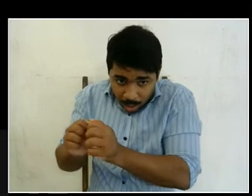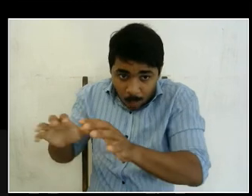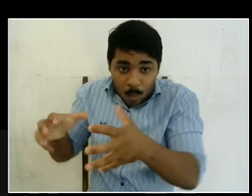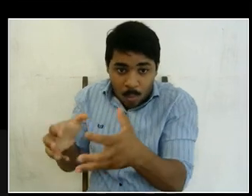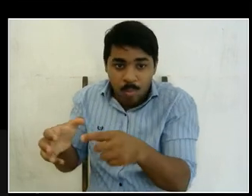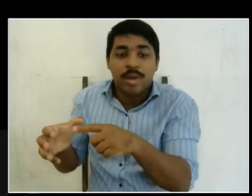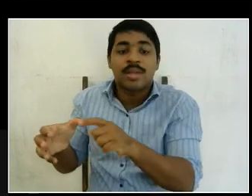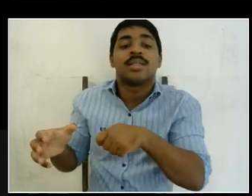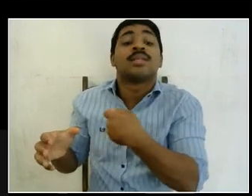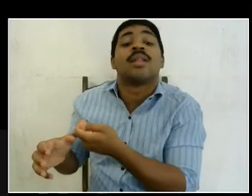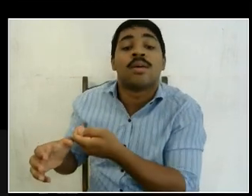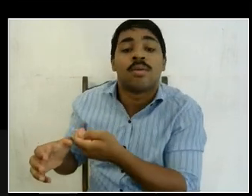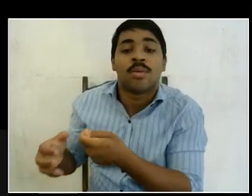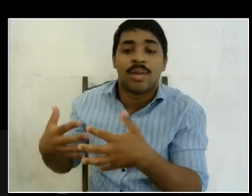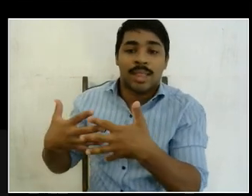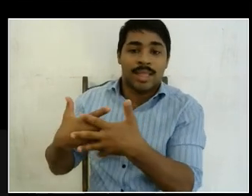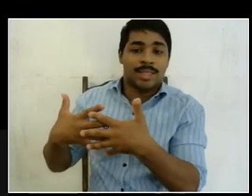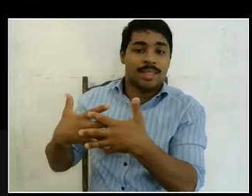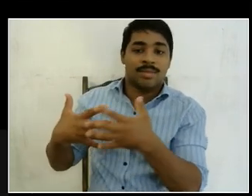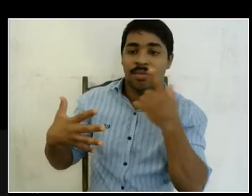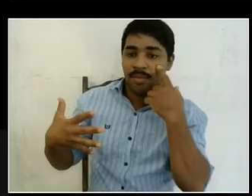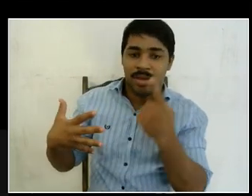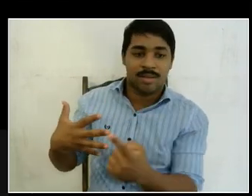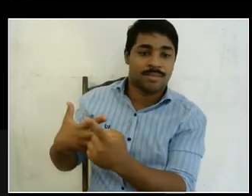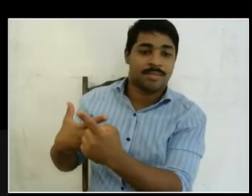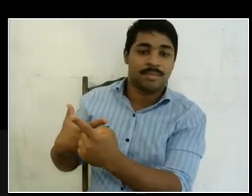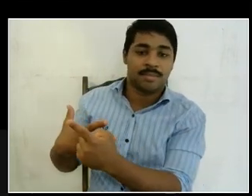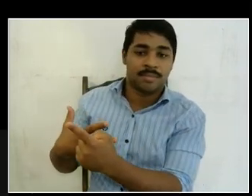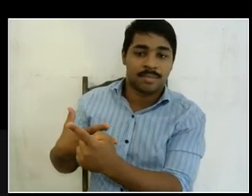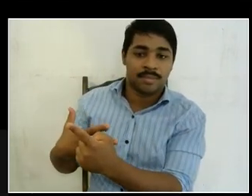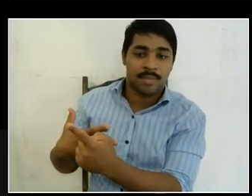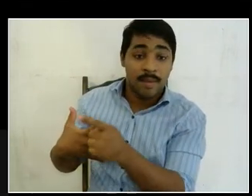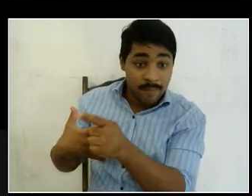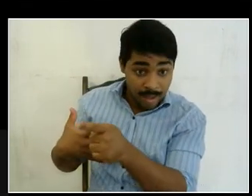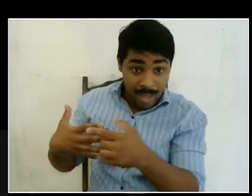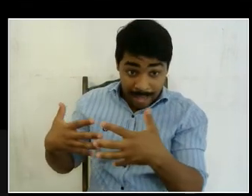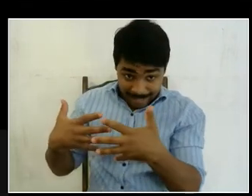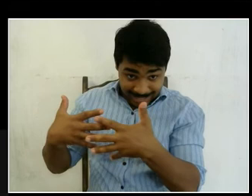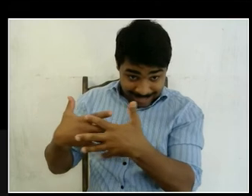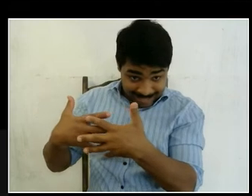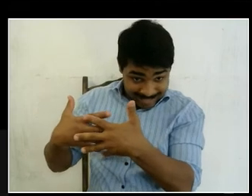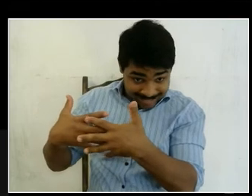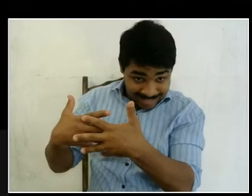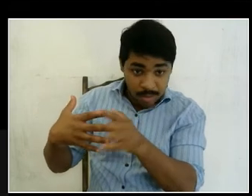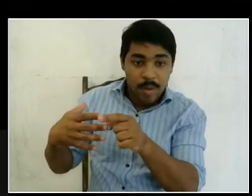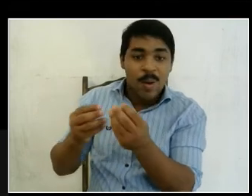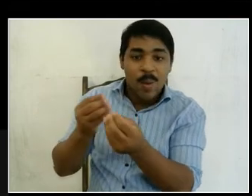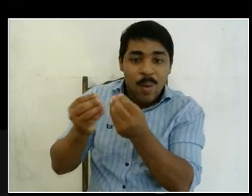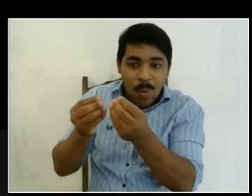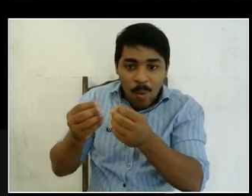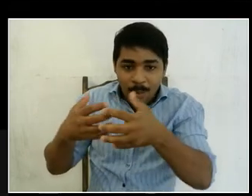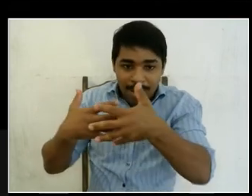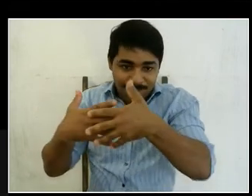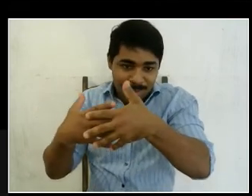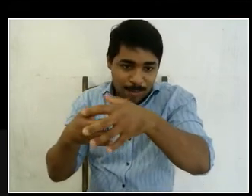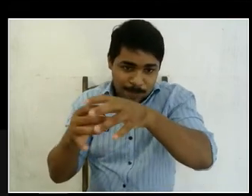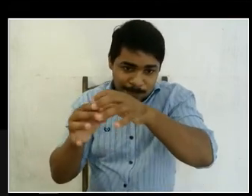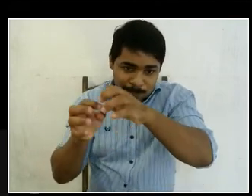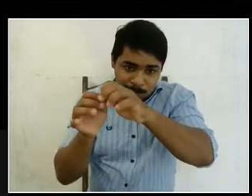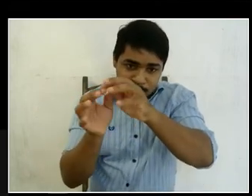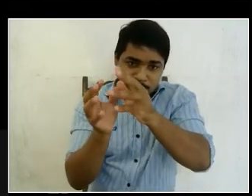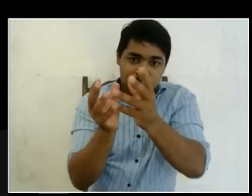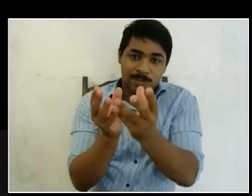e vai formar o tecido. Por exemplo, isso aqui é um tecido. Esses tecidos, eles vão se agrupar e vai formar um órgão, como